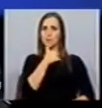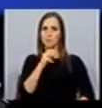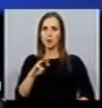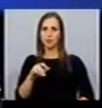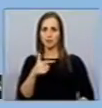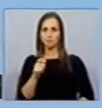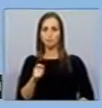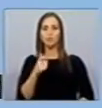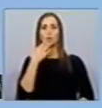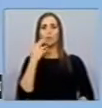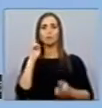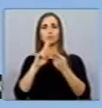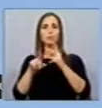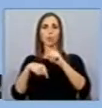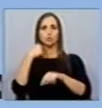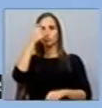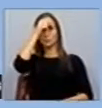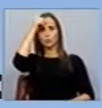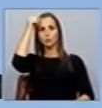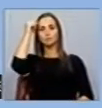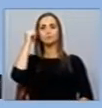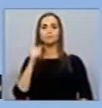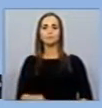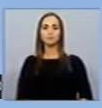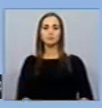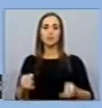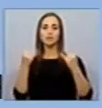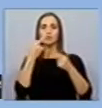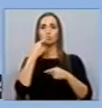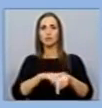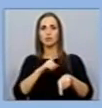obrigada e até ao próximo domingo. Voltamos já a seguir a um curto